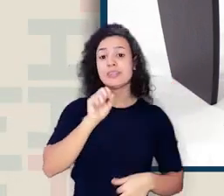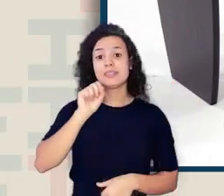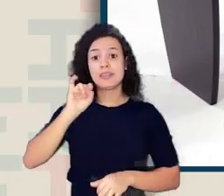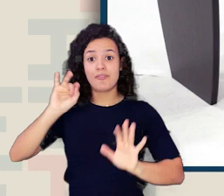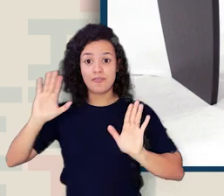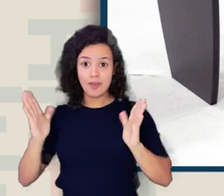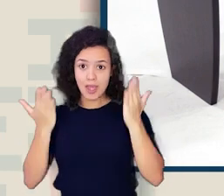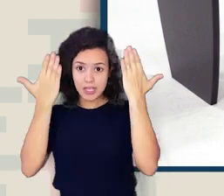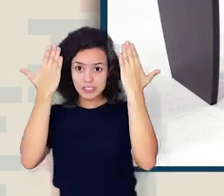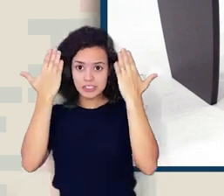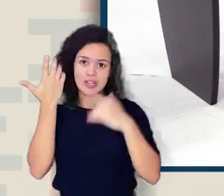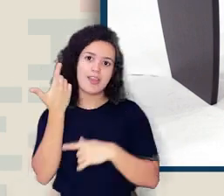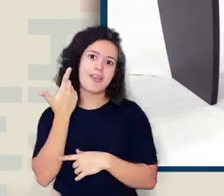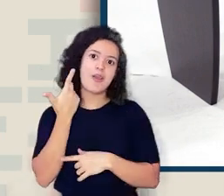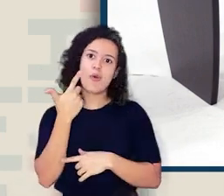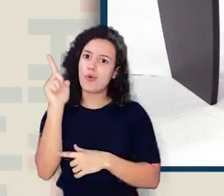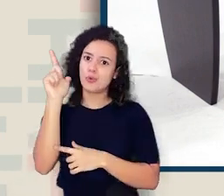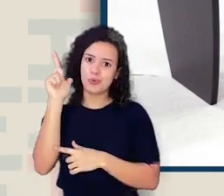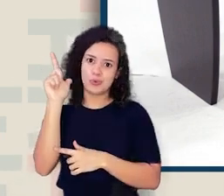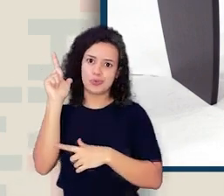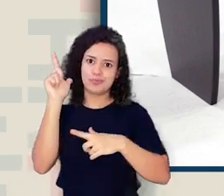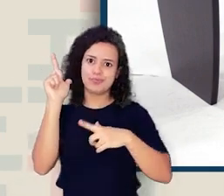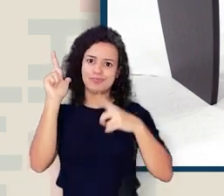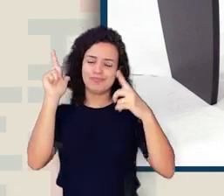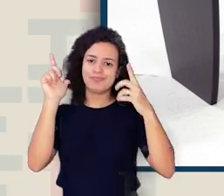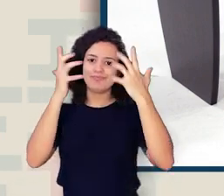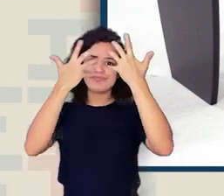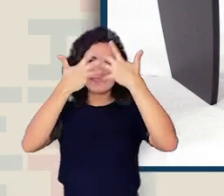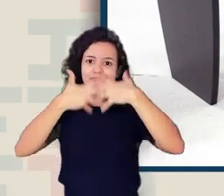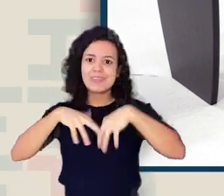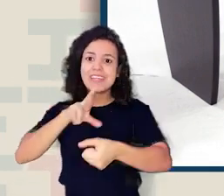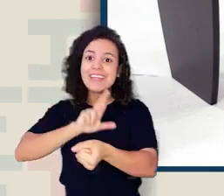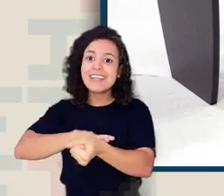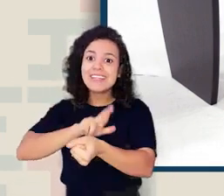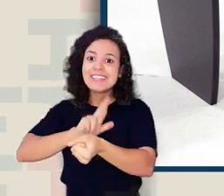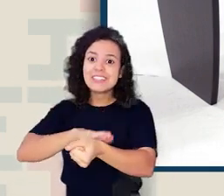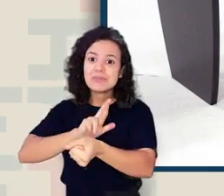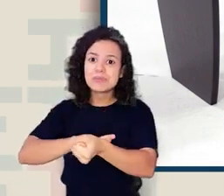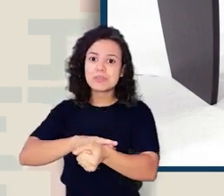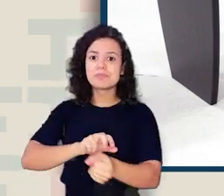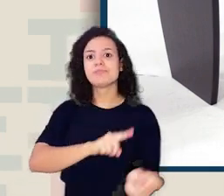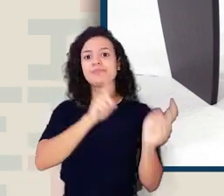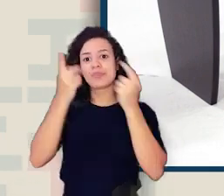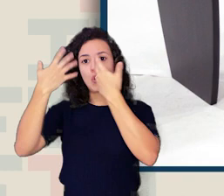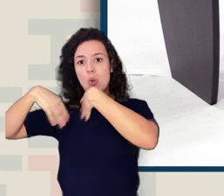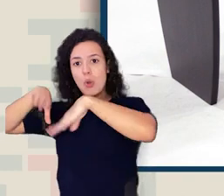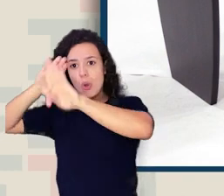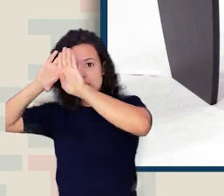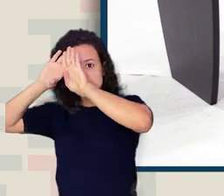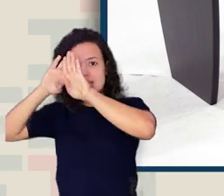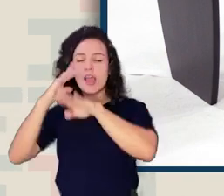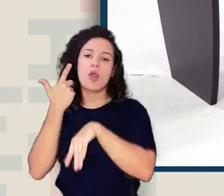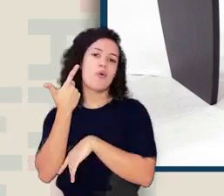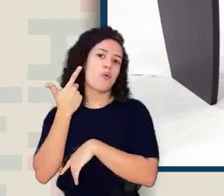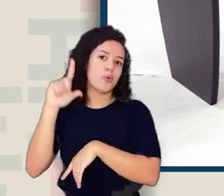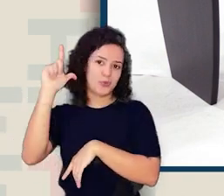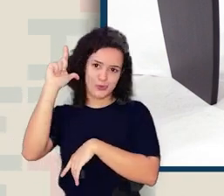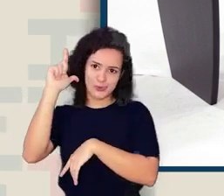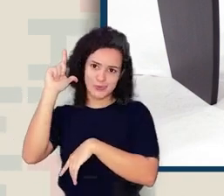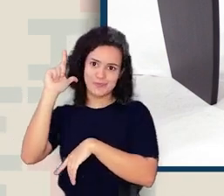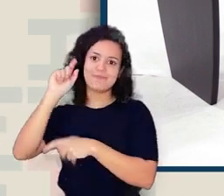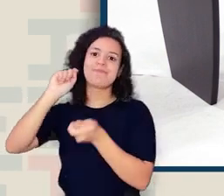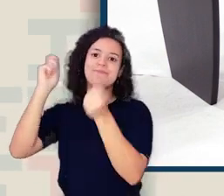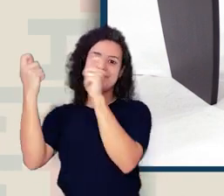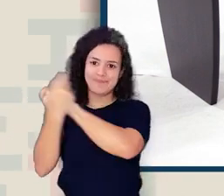execução. Se for num toque de festividade, ele também vai ter uma outra perspectiva rítmica. E no toque dos orixás,